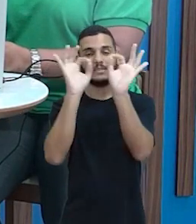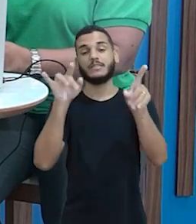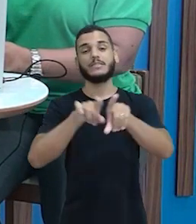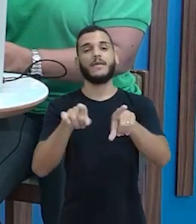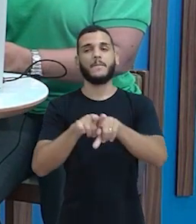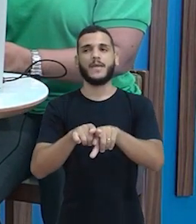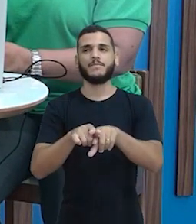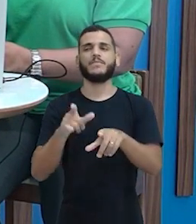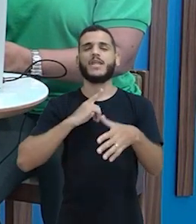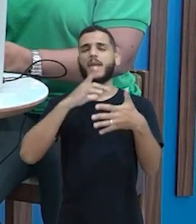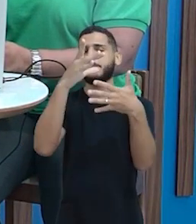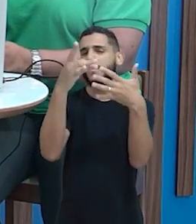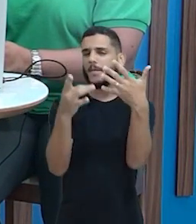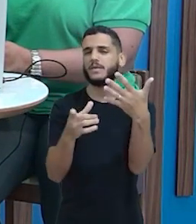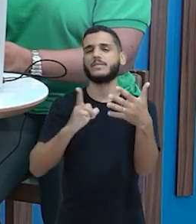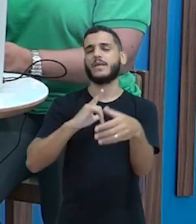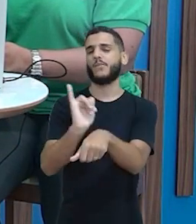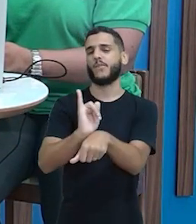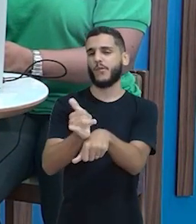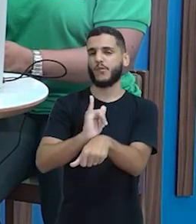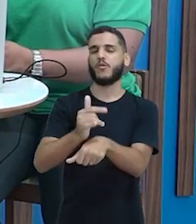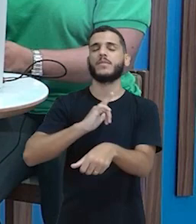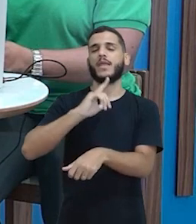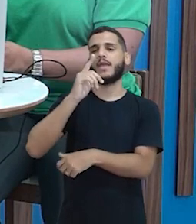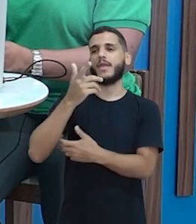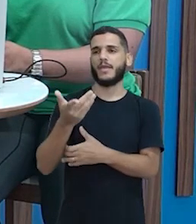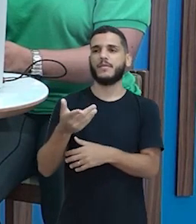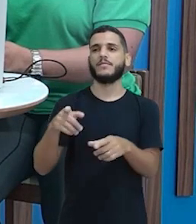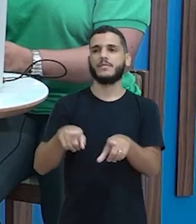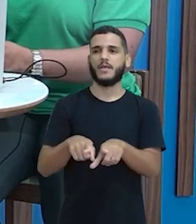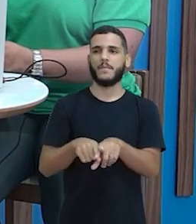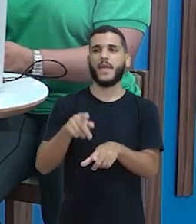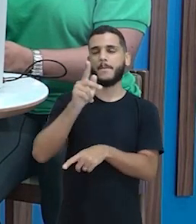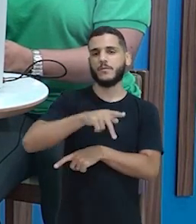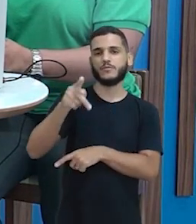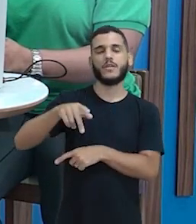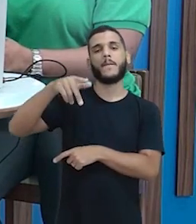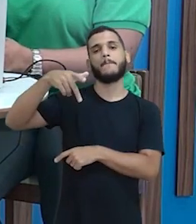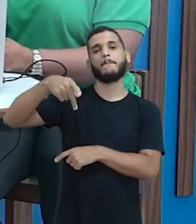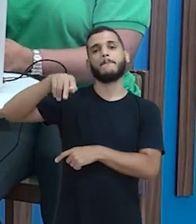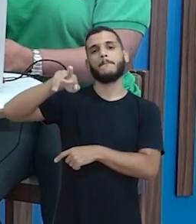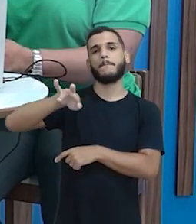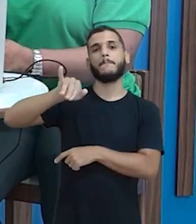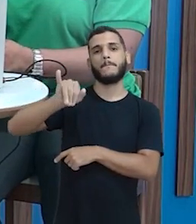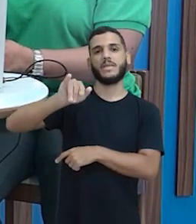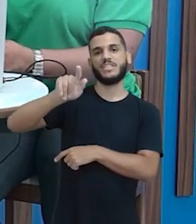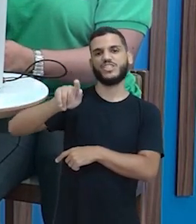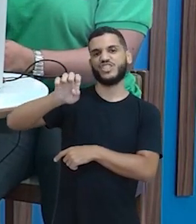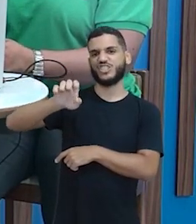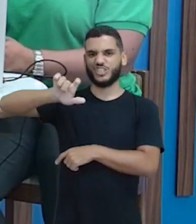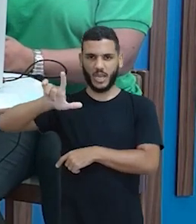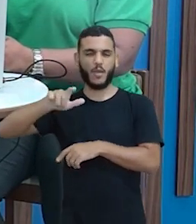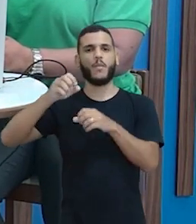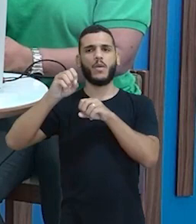e quiser uns detalhezinho no canal do YouTube tem a professora aprigel pode botar lá que também ela ensina a jogar dessa forma Ela é bem legal